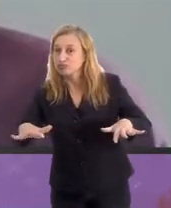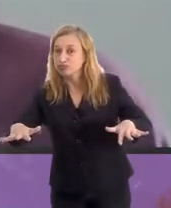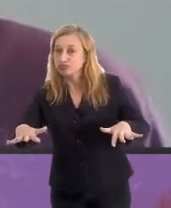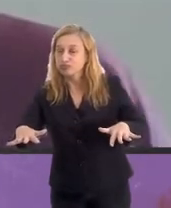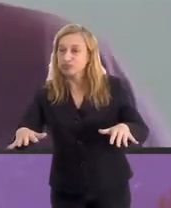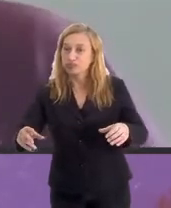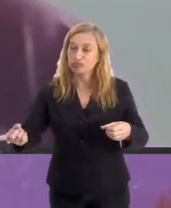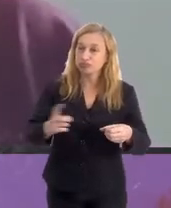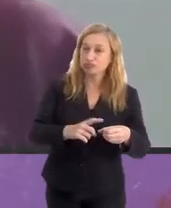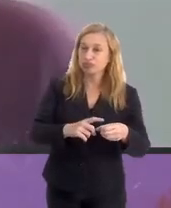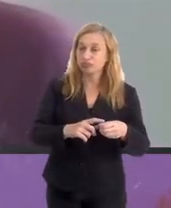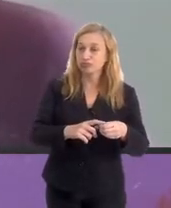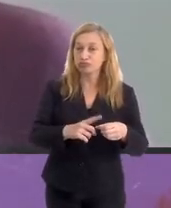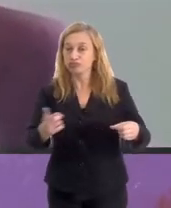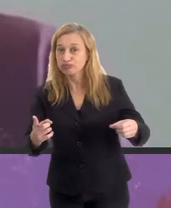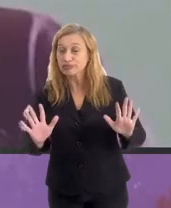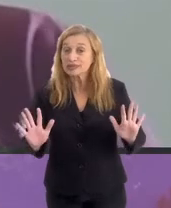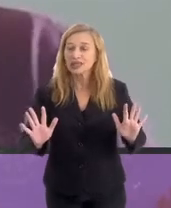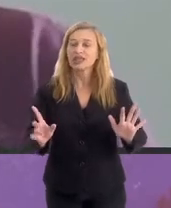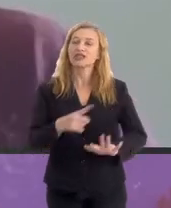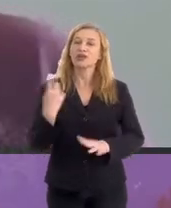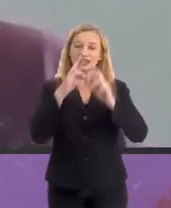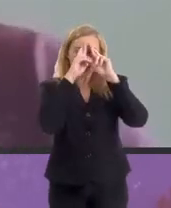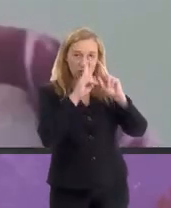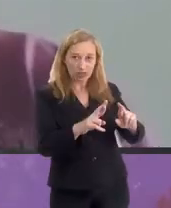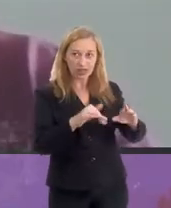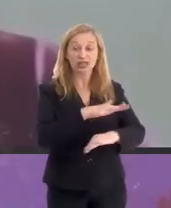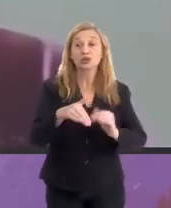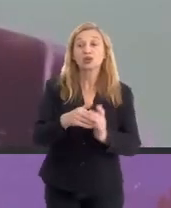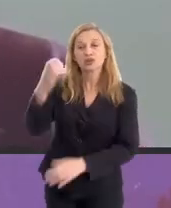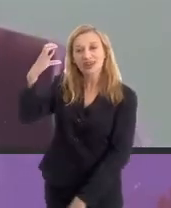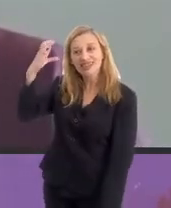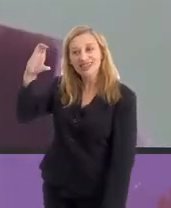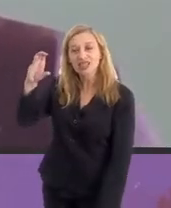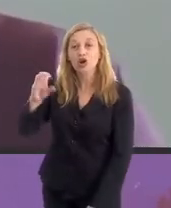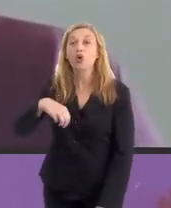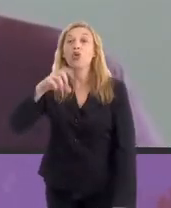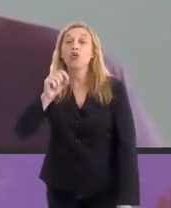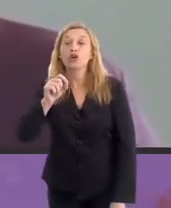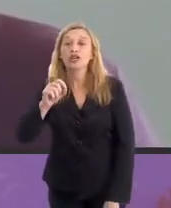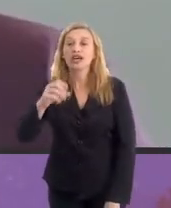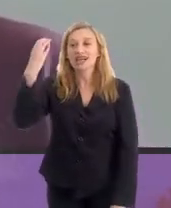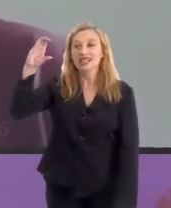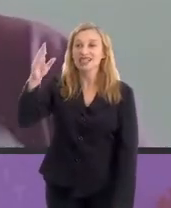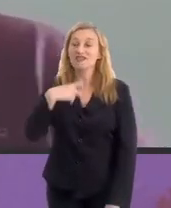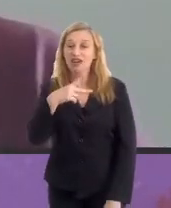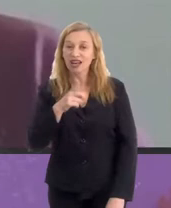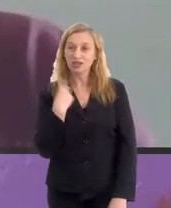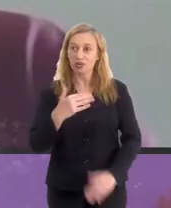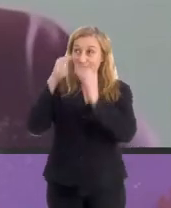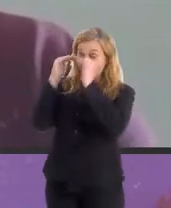para eles aumenta mas por enquanto é isso é a gente pelo menos nós respeitamos a ciência o que a ciência